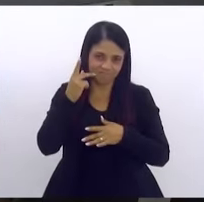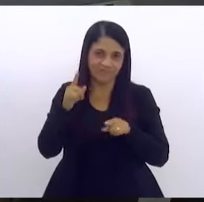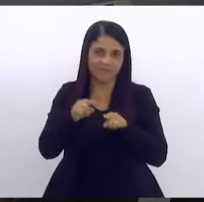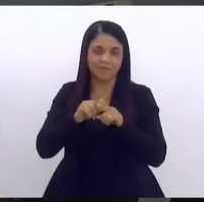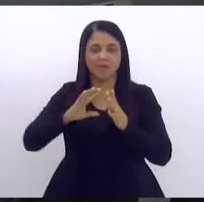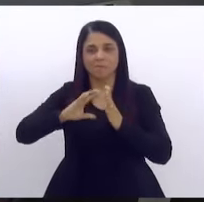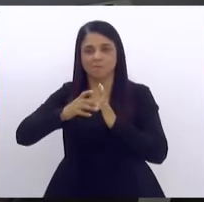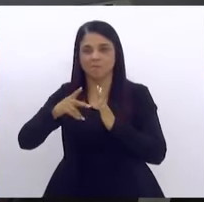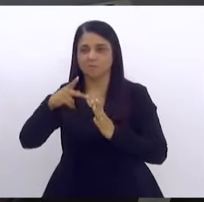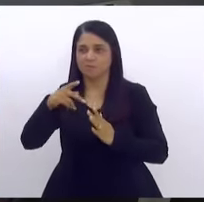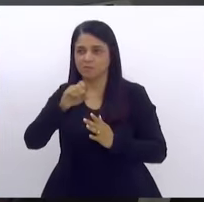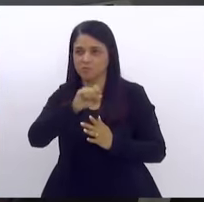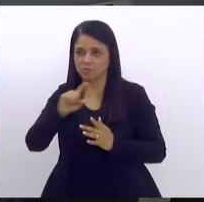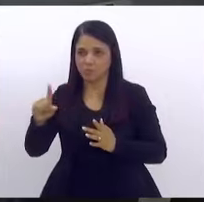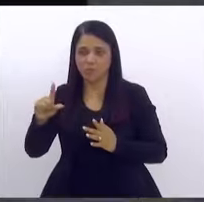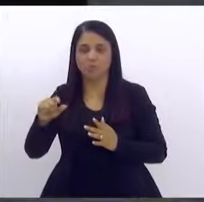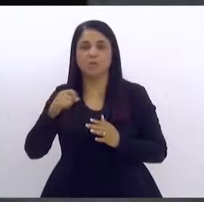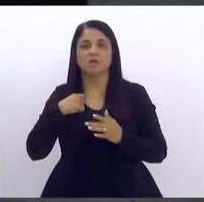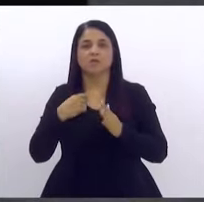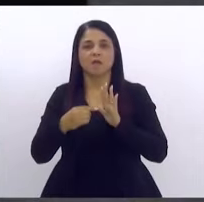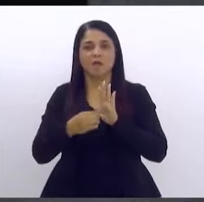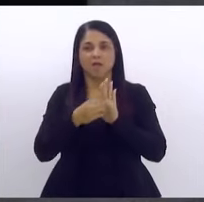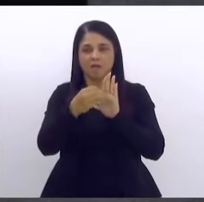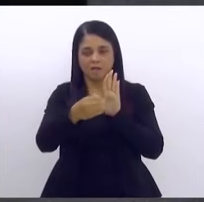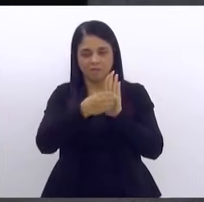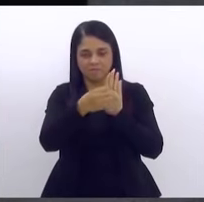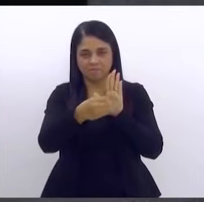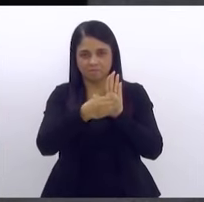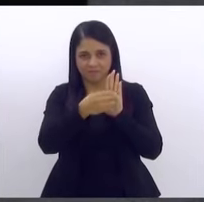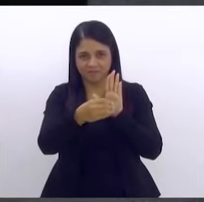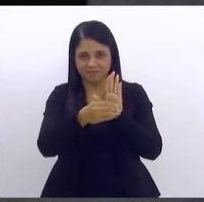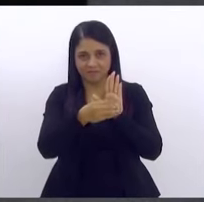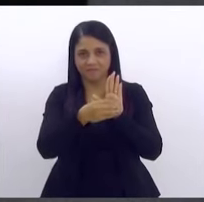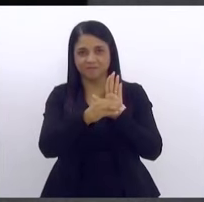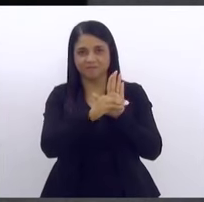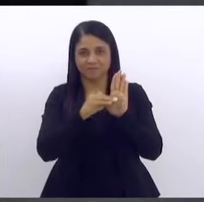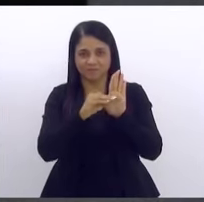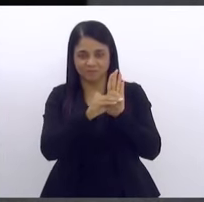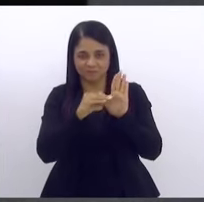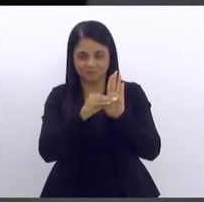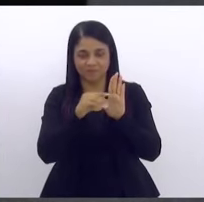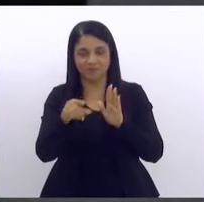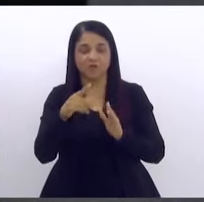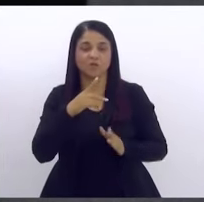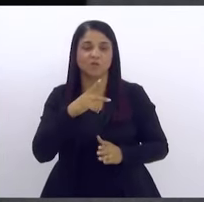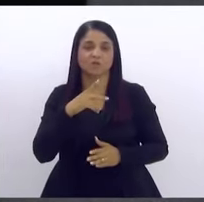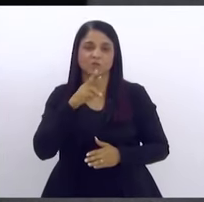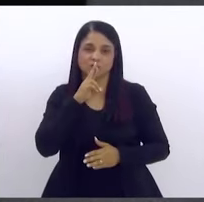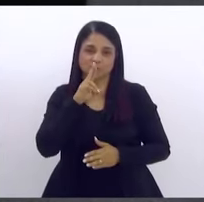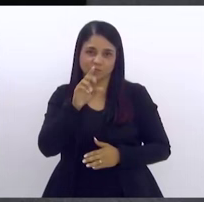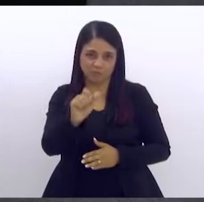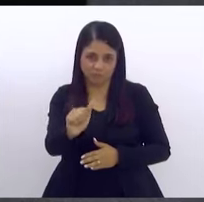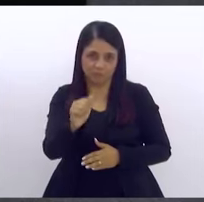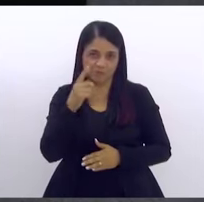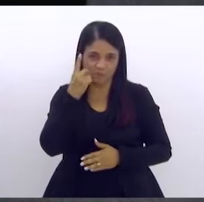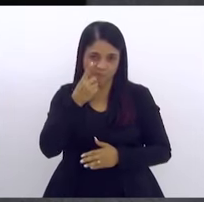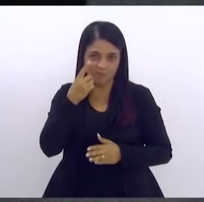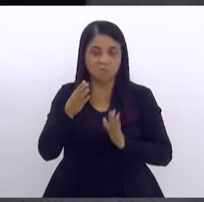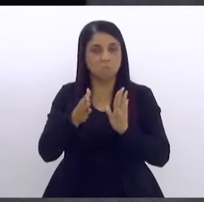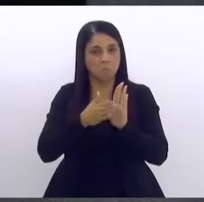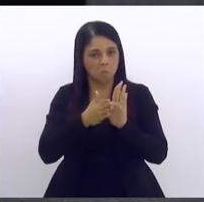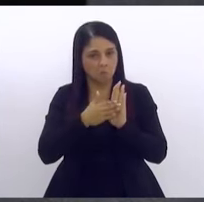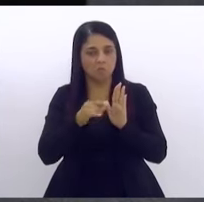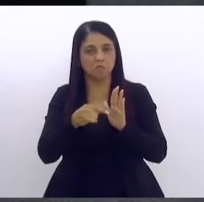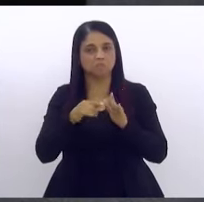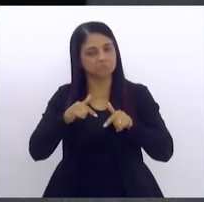bancada do PSOL, que apresentou uma emenda ao deputado Rodrigo Amorim, que logo se propôs a fazer o trabalho